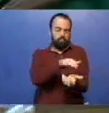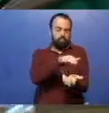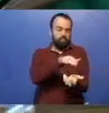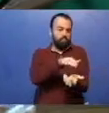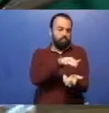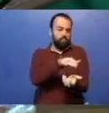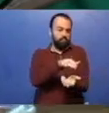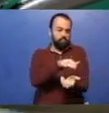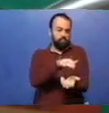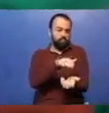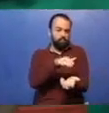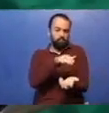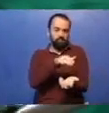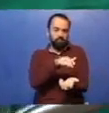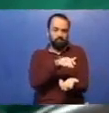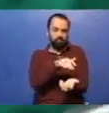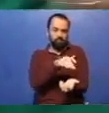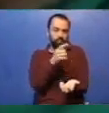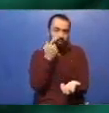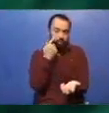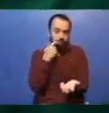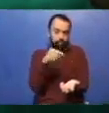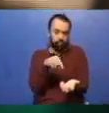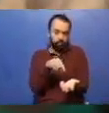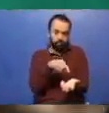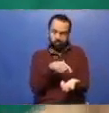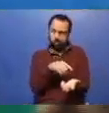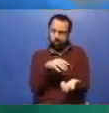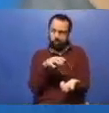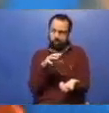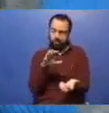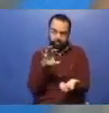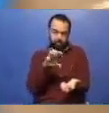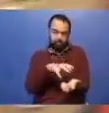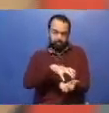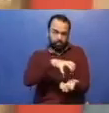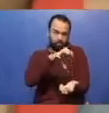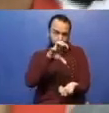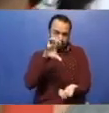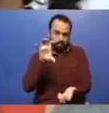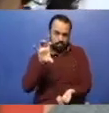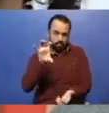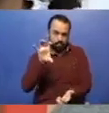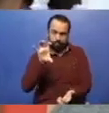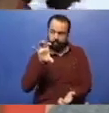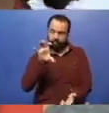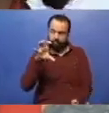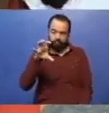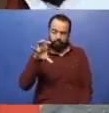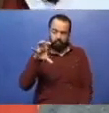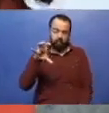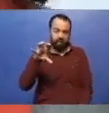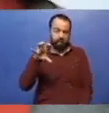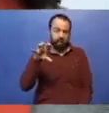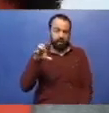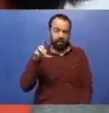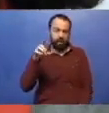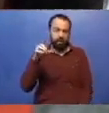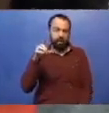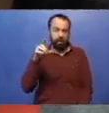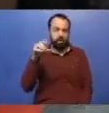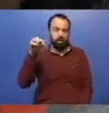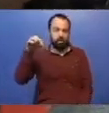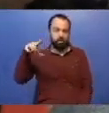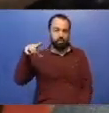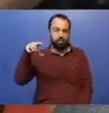tampamos. E aí vocês podem observar que a tampa, eu vou até fazer assim para vocês verem que vai cair, ó. Caiu